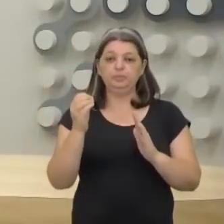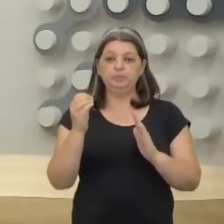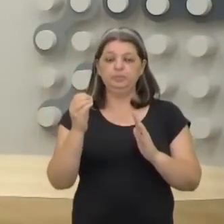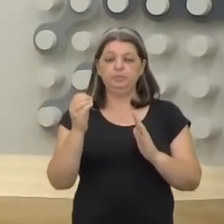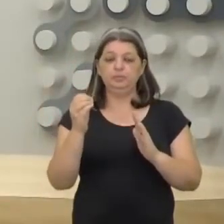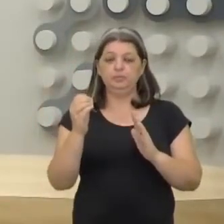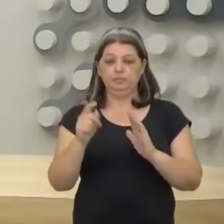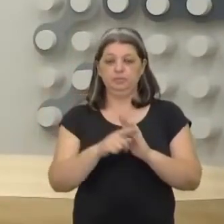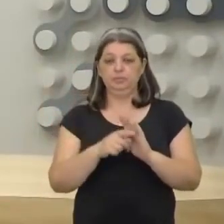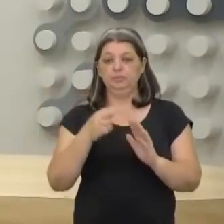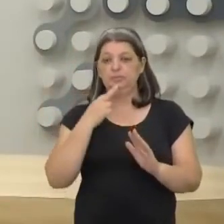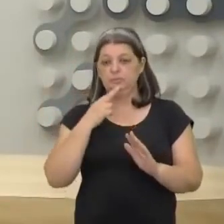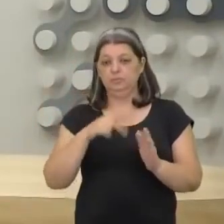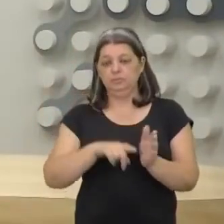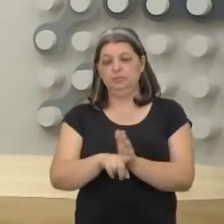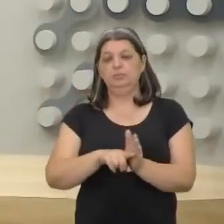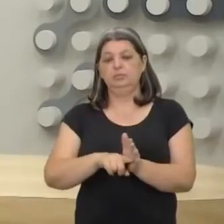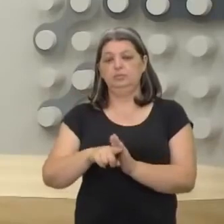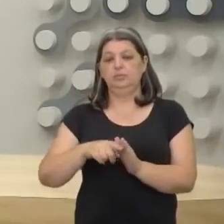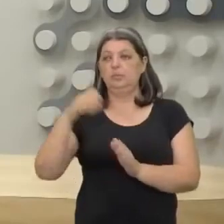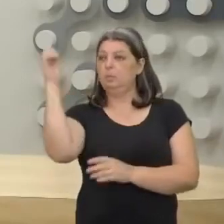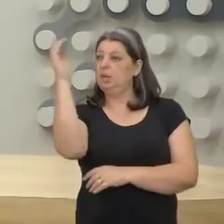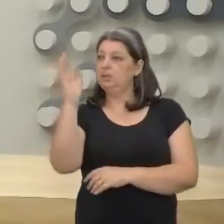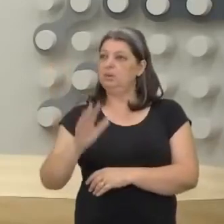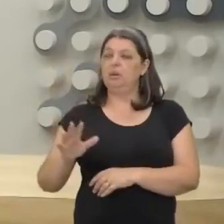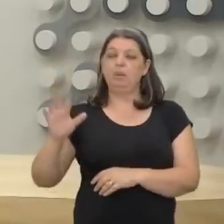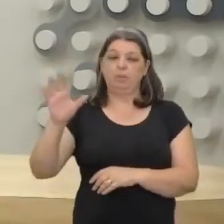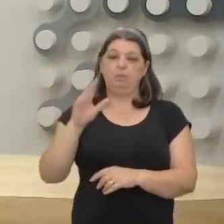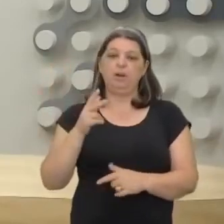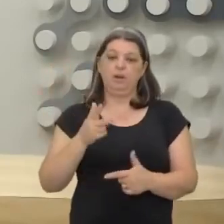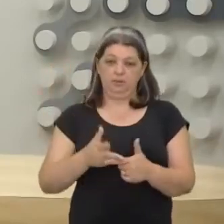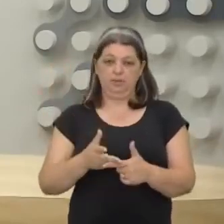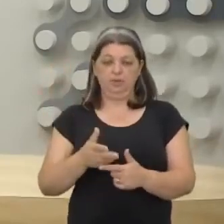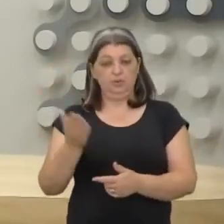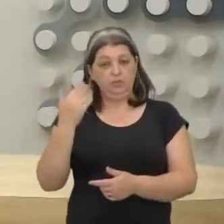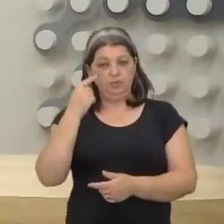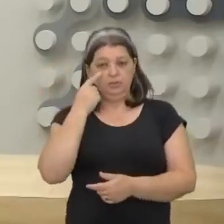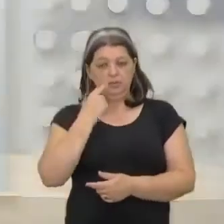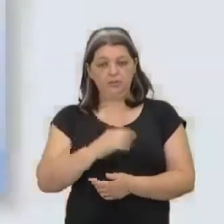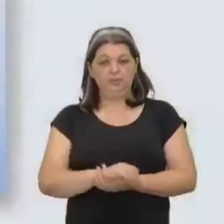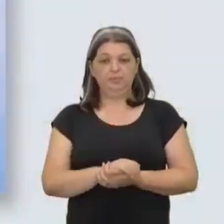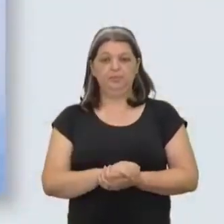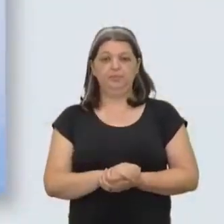com o resultado dessa pesquisa para o Brasil. Vamos ver um pouquinho esse vídeo aí? Então vamos lá.